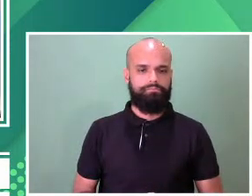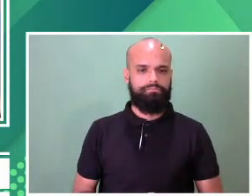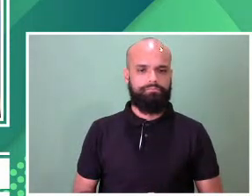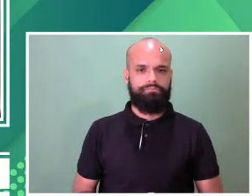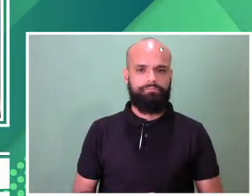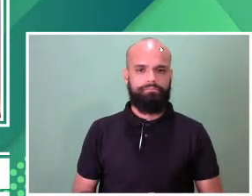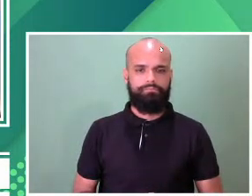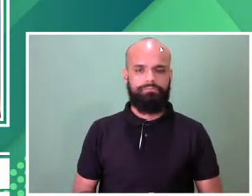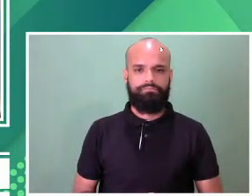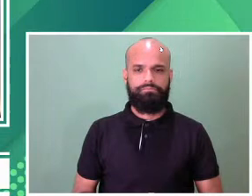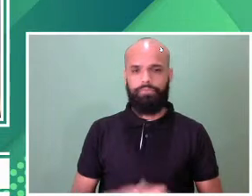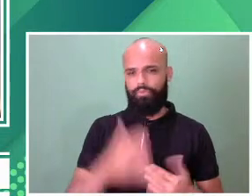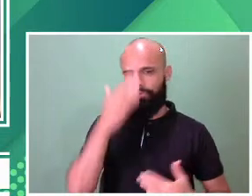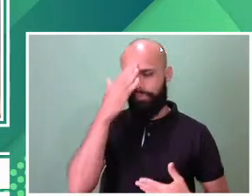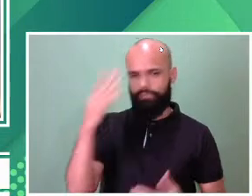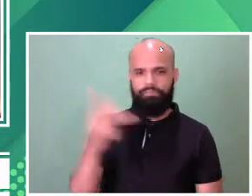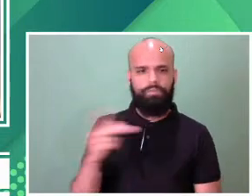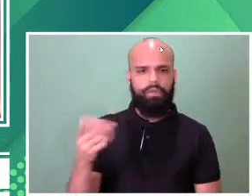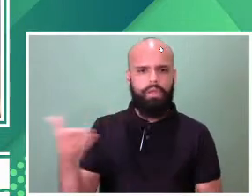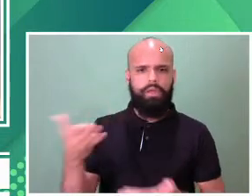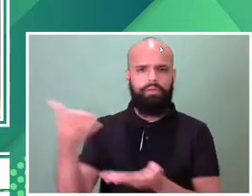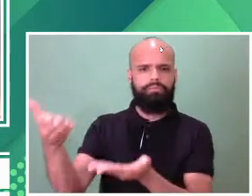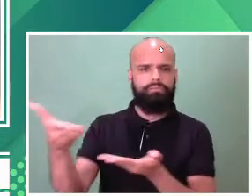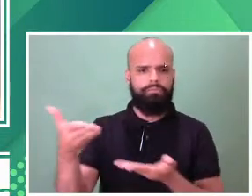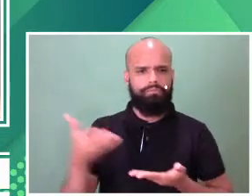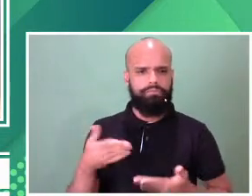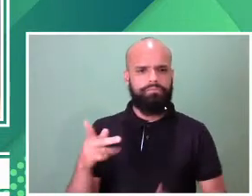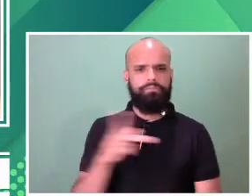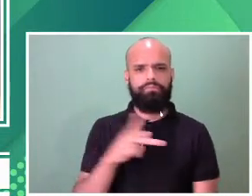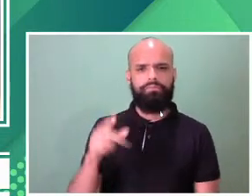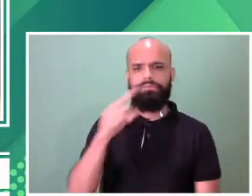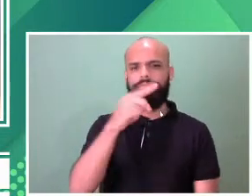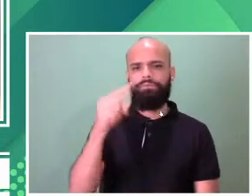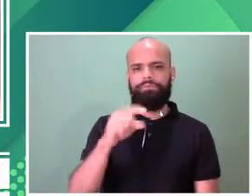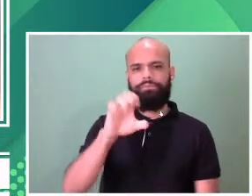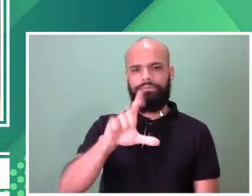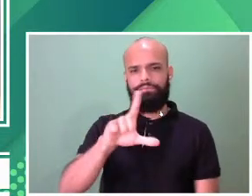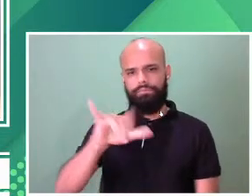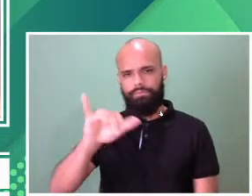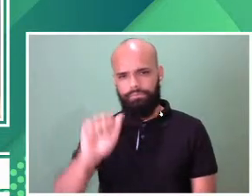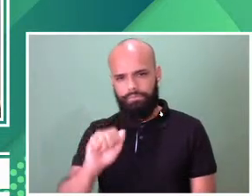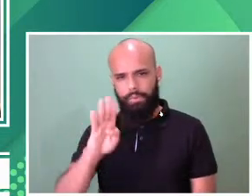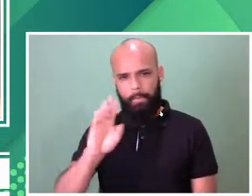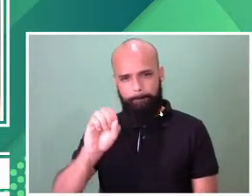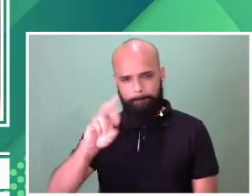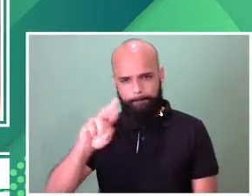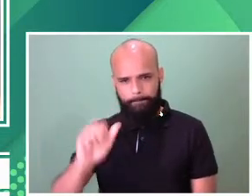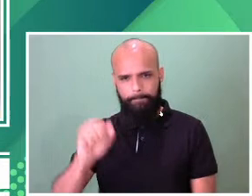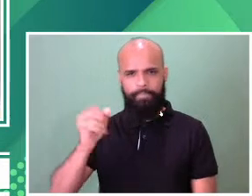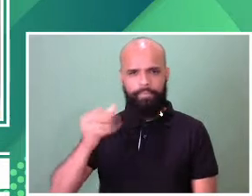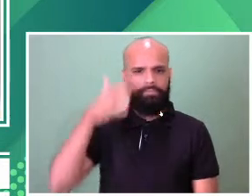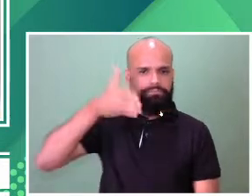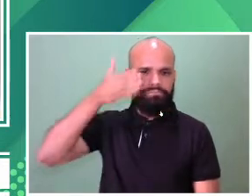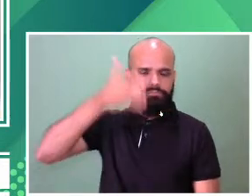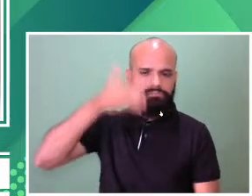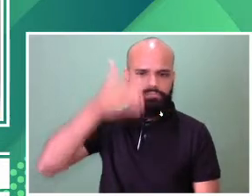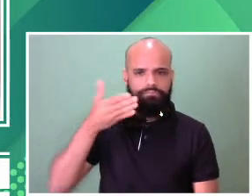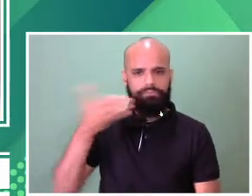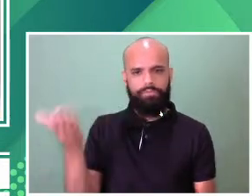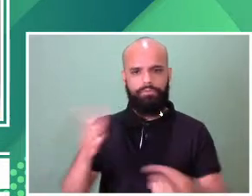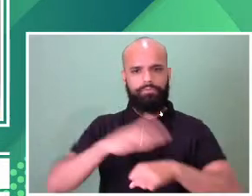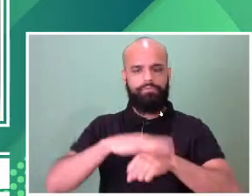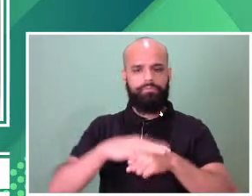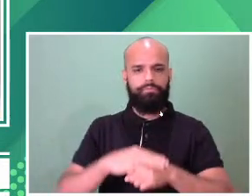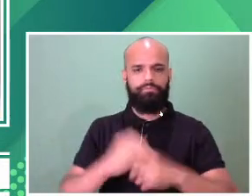Muito obrigado, professor. Convidamos a professora Zélia Monteira Bora para seu pronunciamento. Neste momento, ela se audiodescreve.